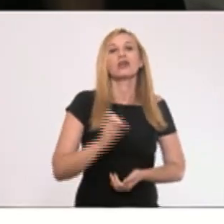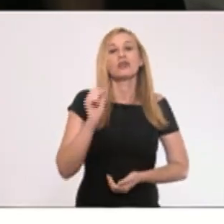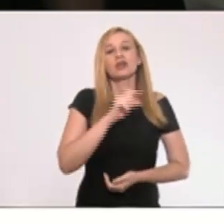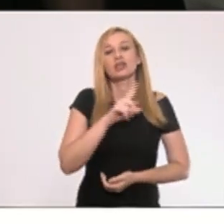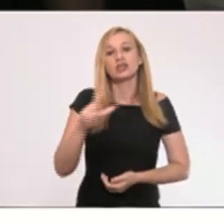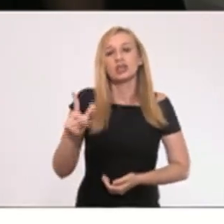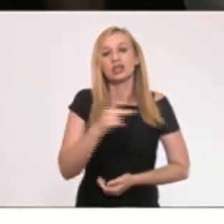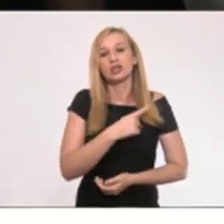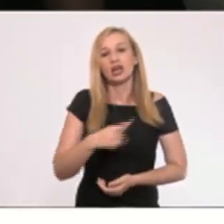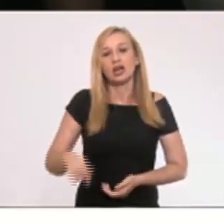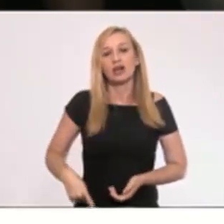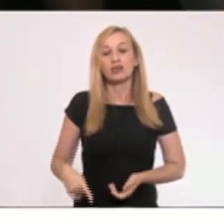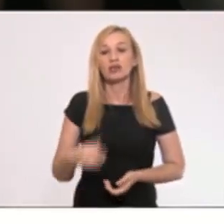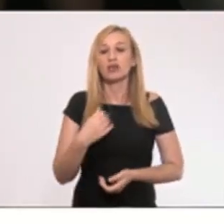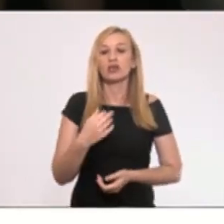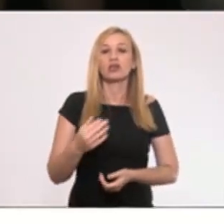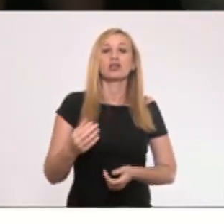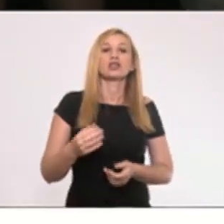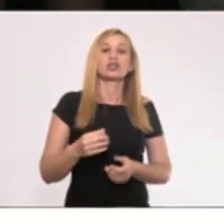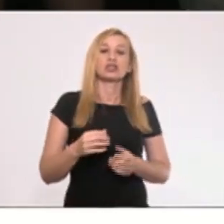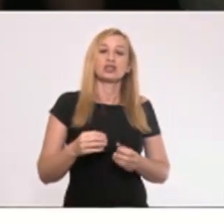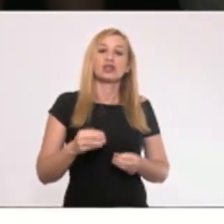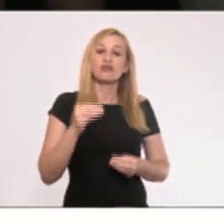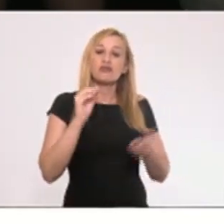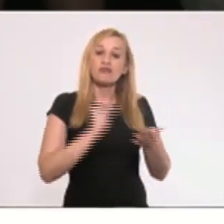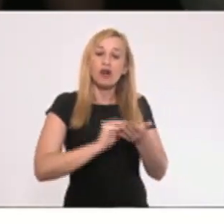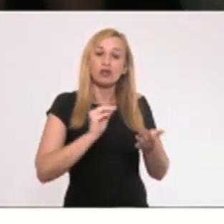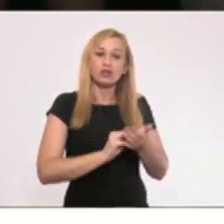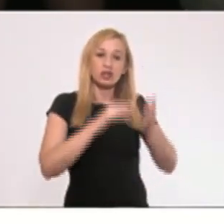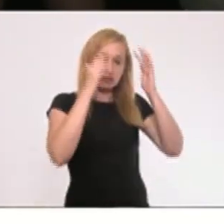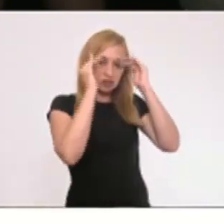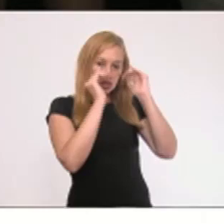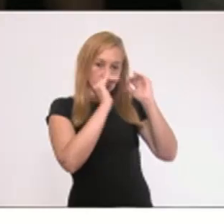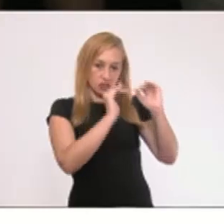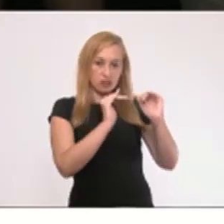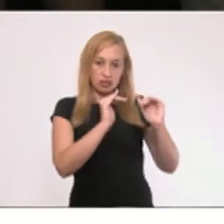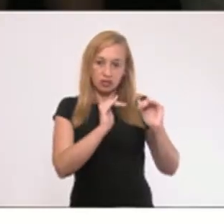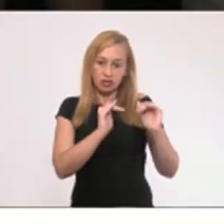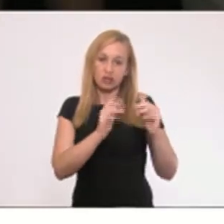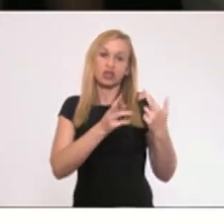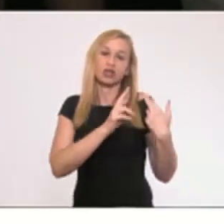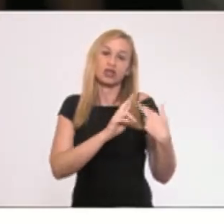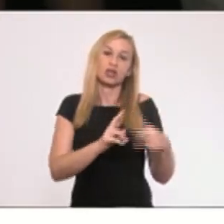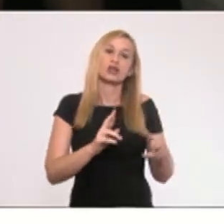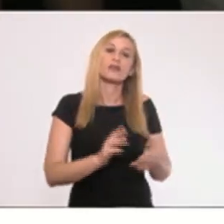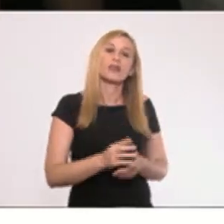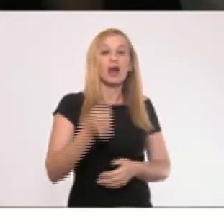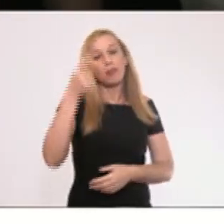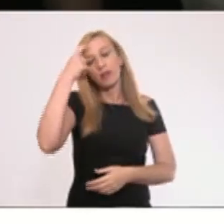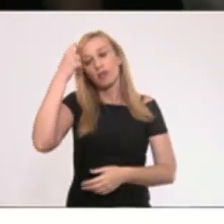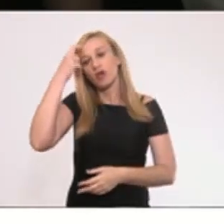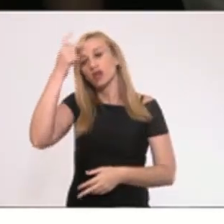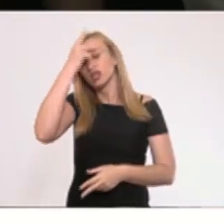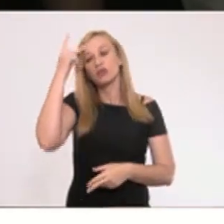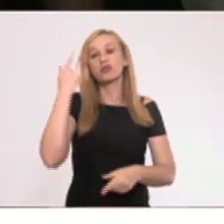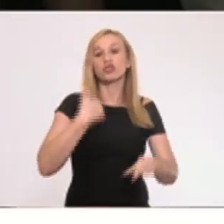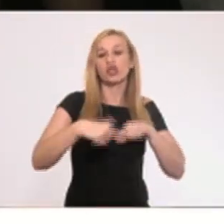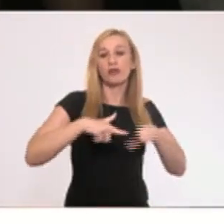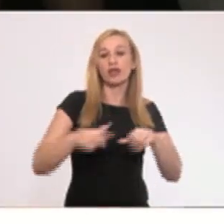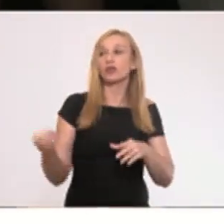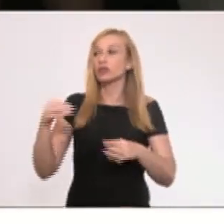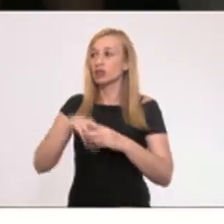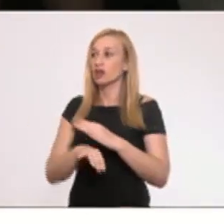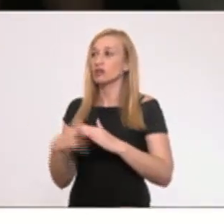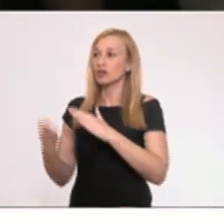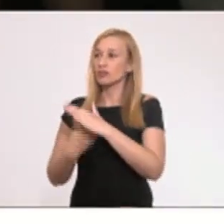instaura um regime de terror e de desrespeito à memória, à expertise, ao compromisso dos trabalhadores e trabalhadoras da SEDAE. Eu quero